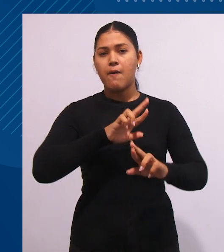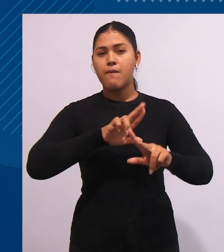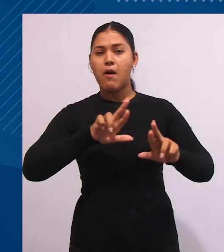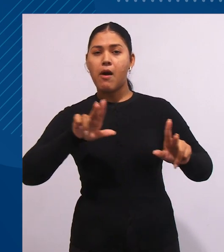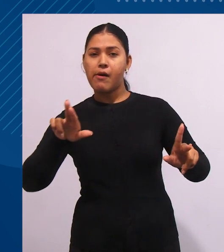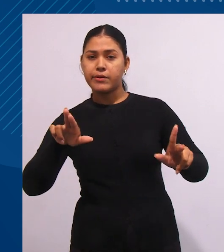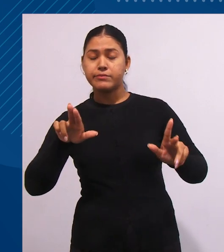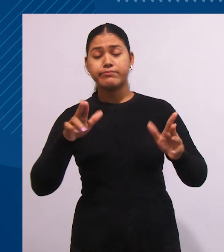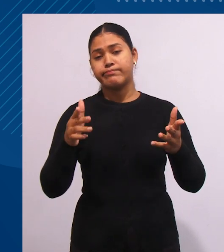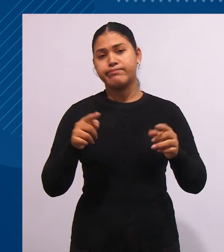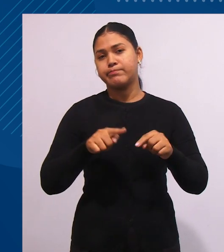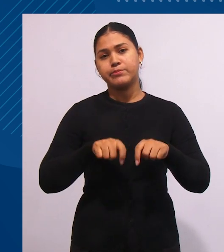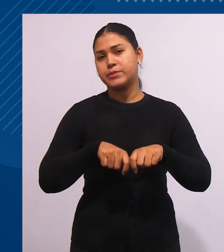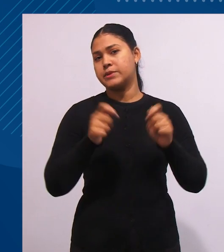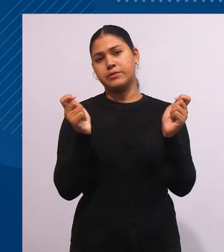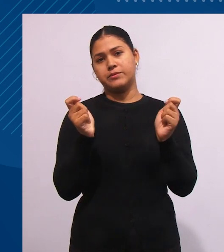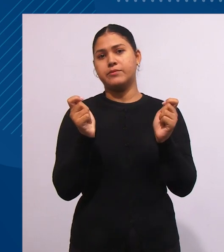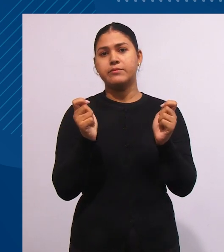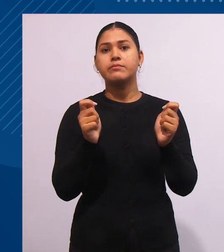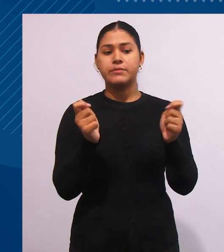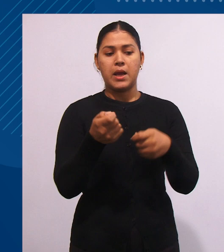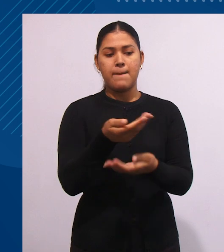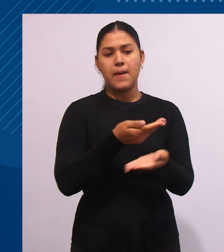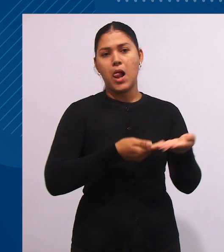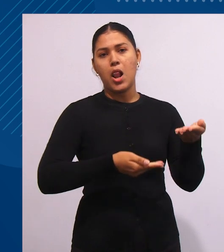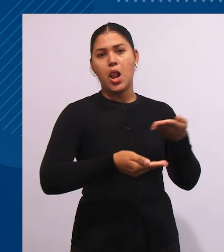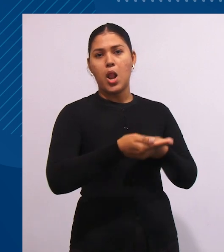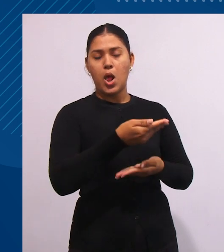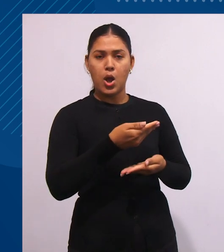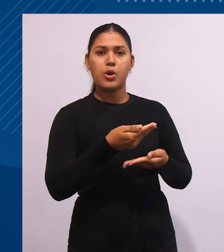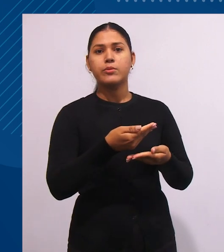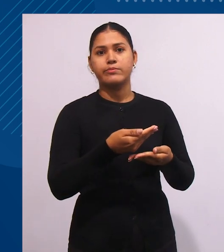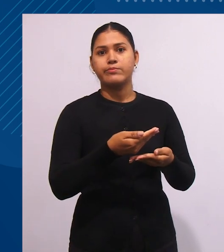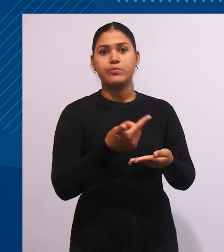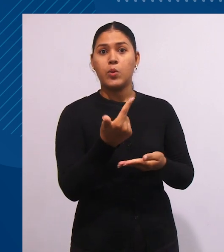aí, então, acaba tendo uma